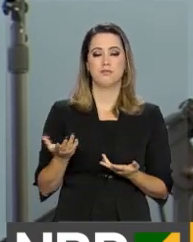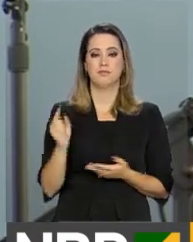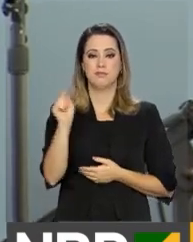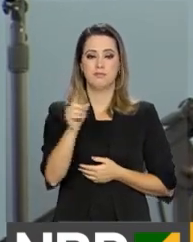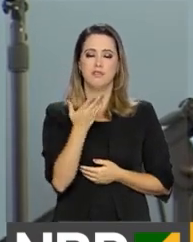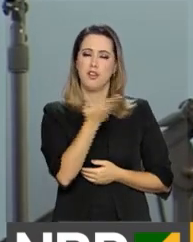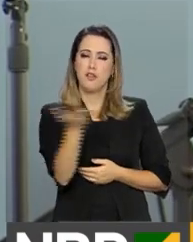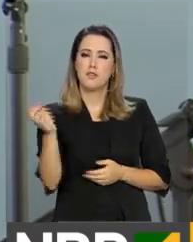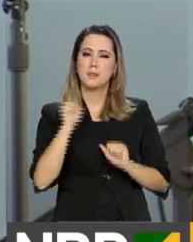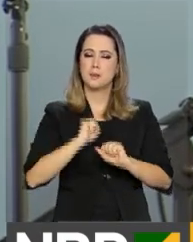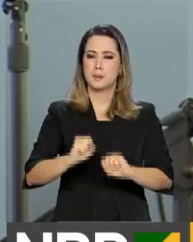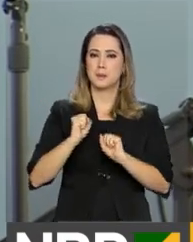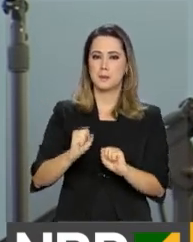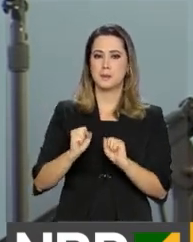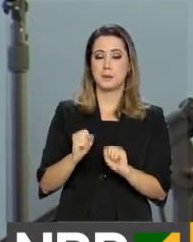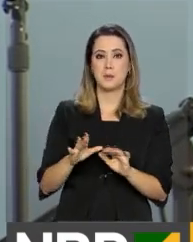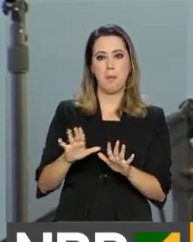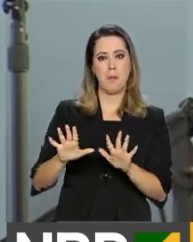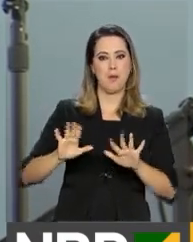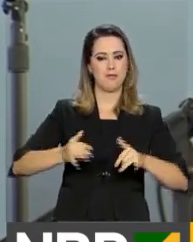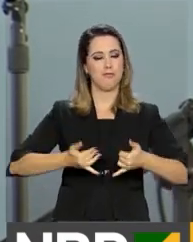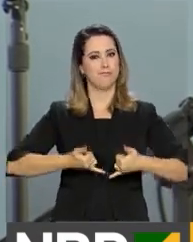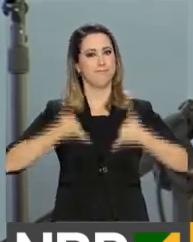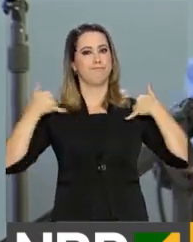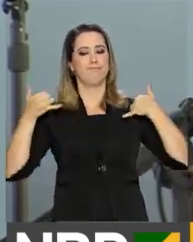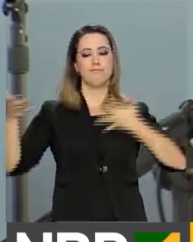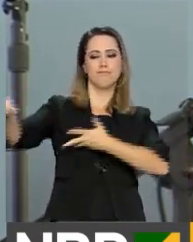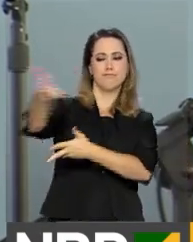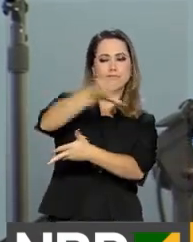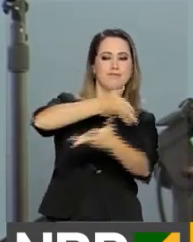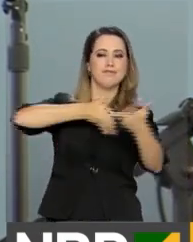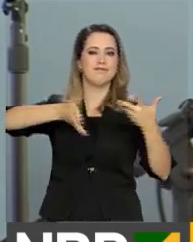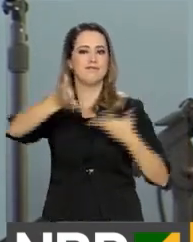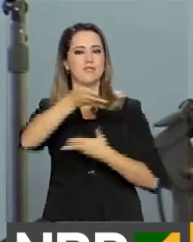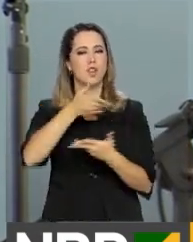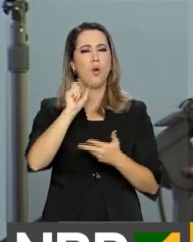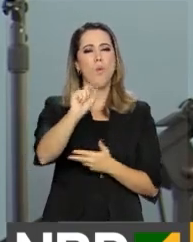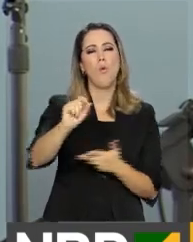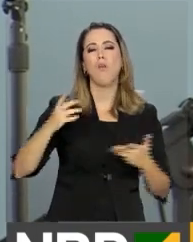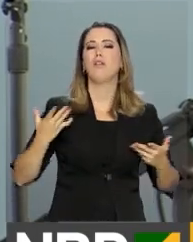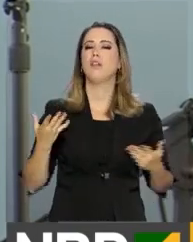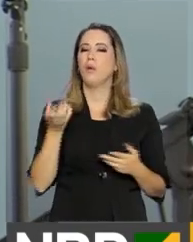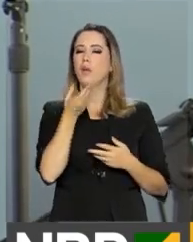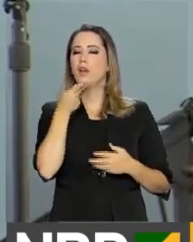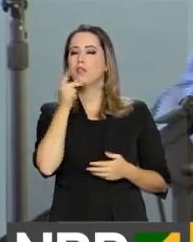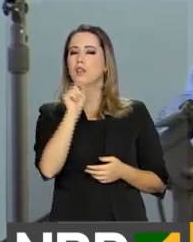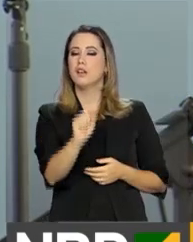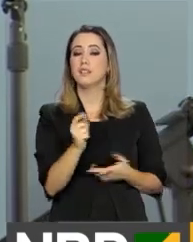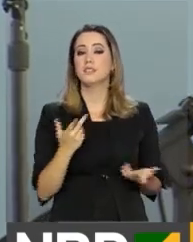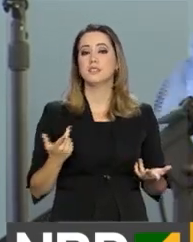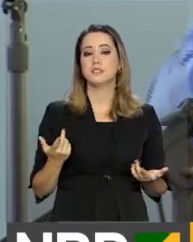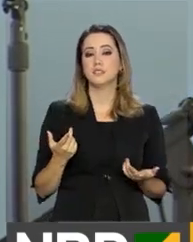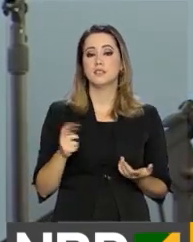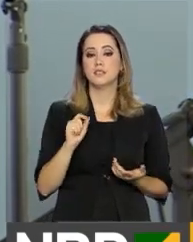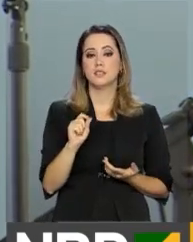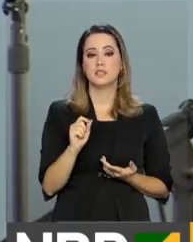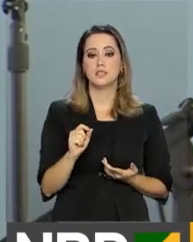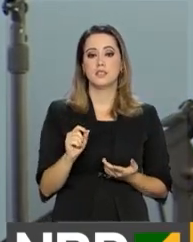na Casa Nova, vocês possam confraternizar-se. E quando eu falo em confraternização, estou falando